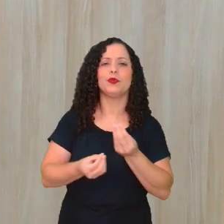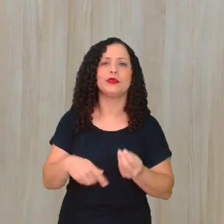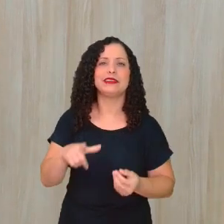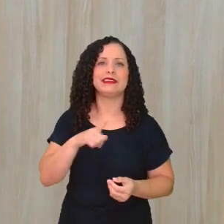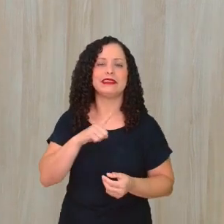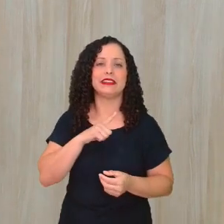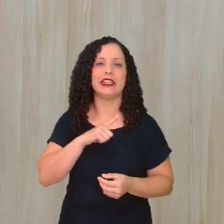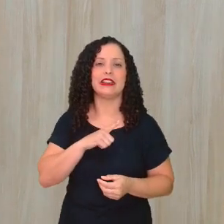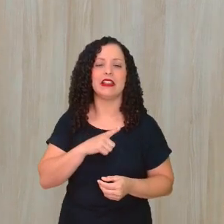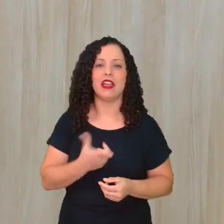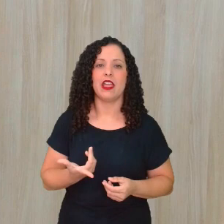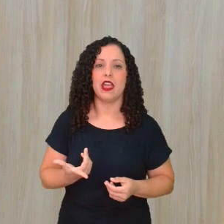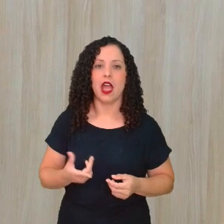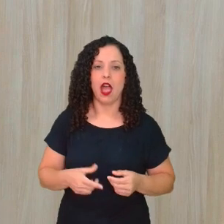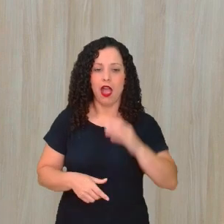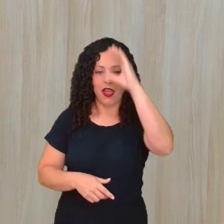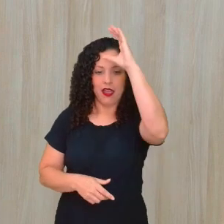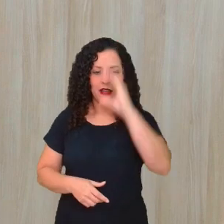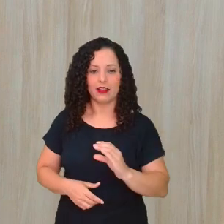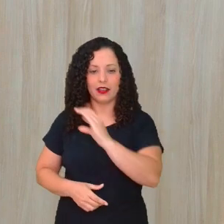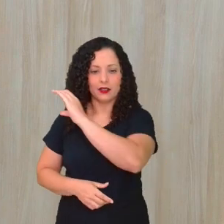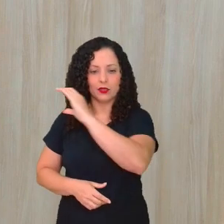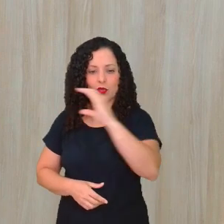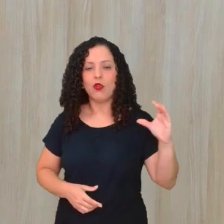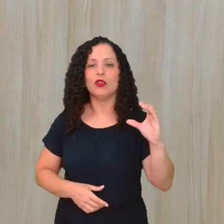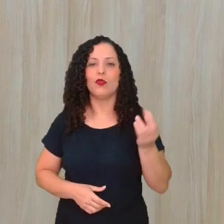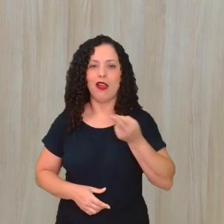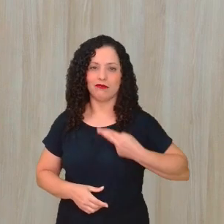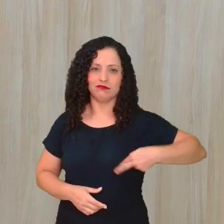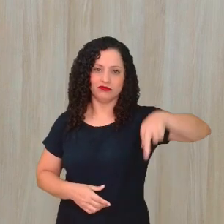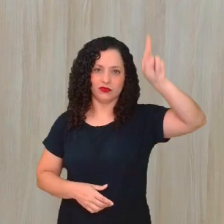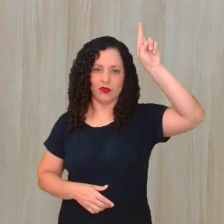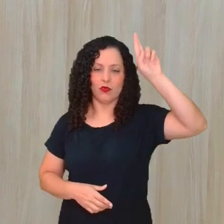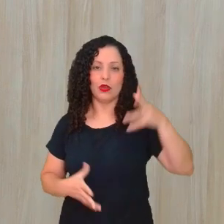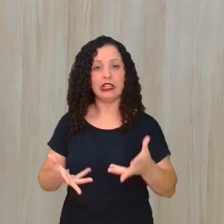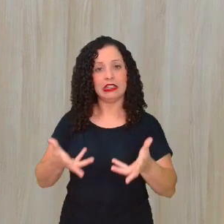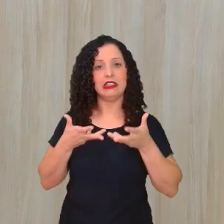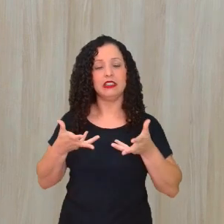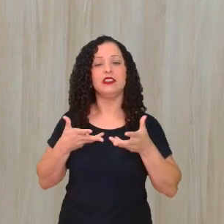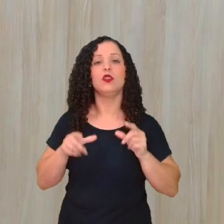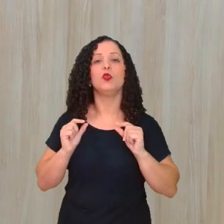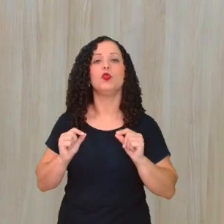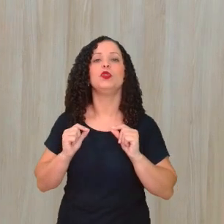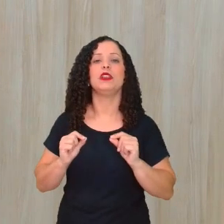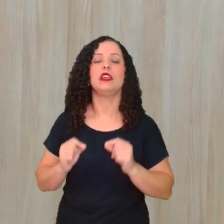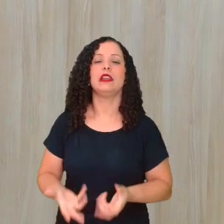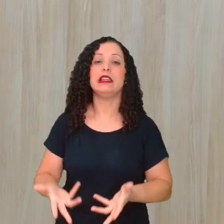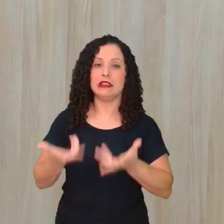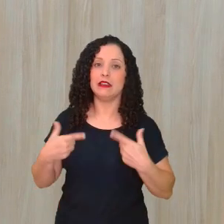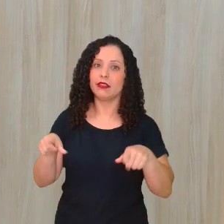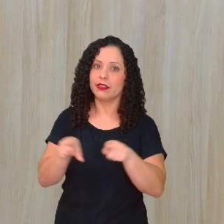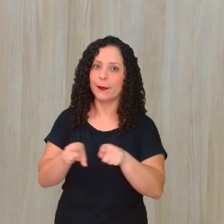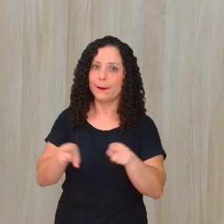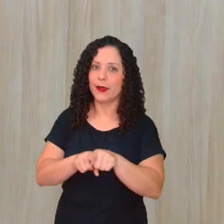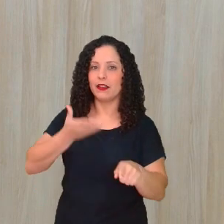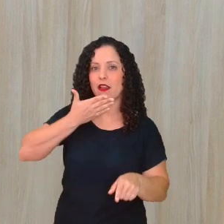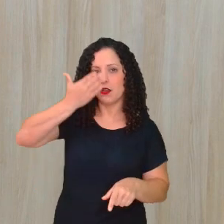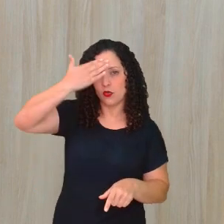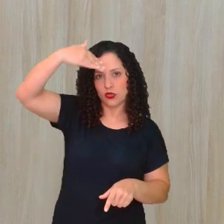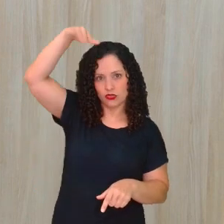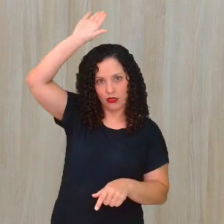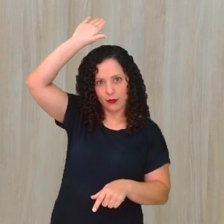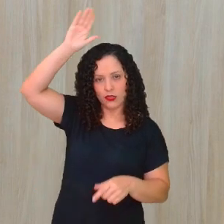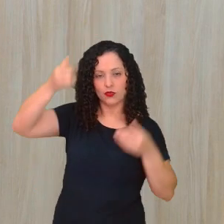unidade, né, religiosa católica também, né, porque eles queriam tornar o islamismo como uma religião oficial